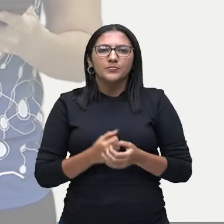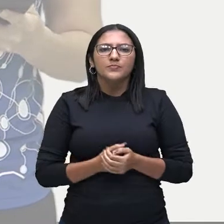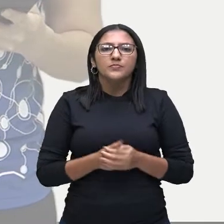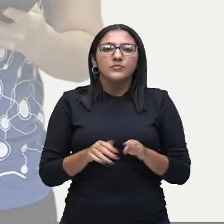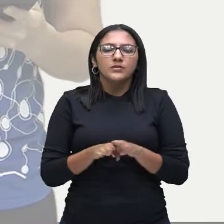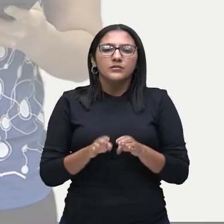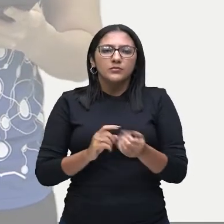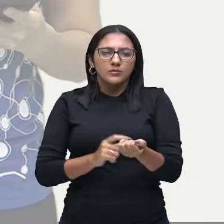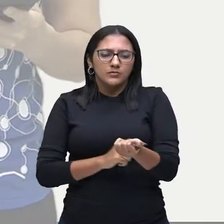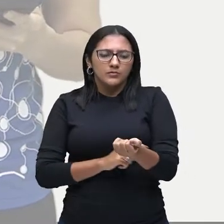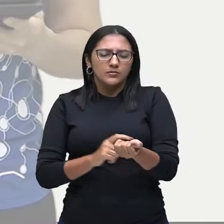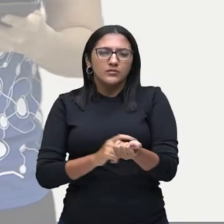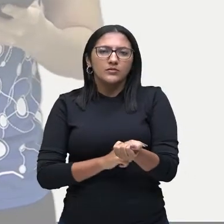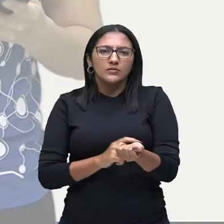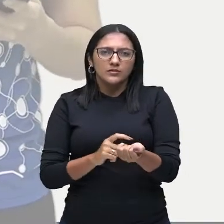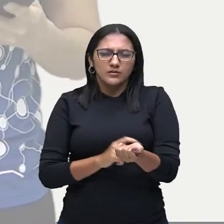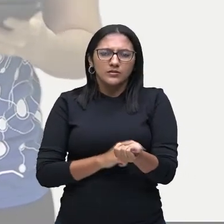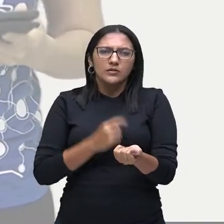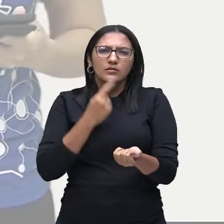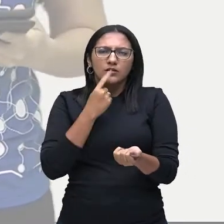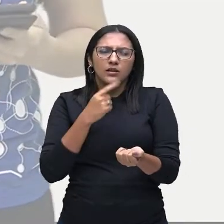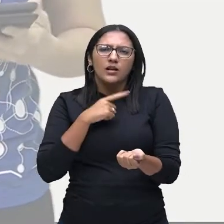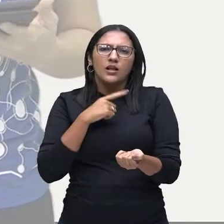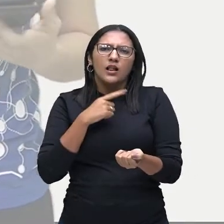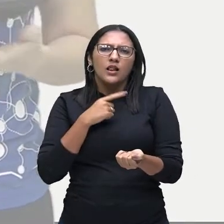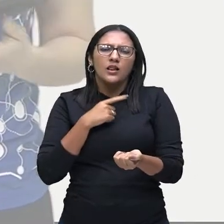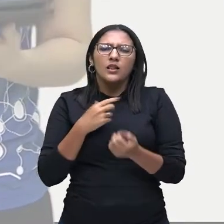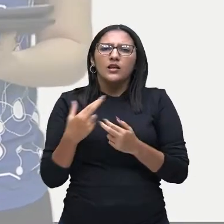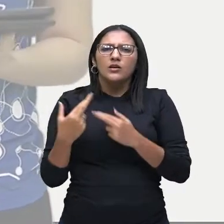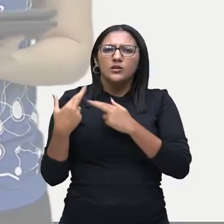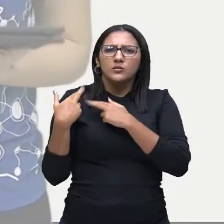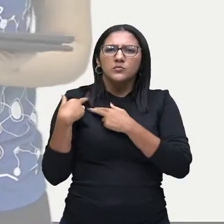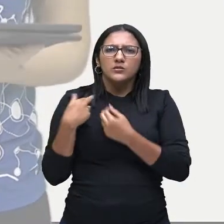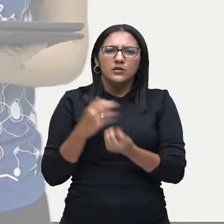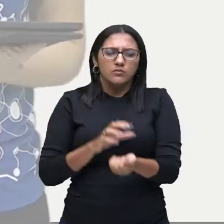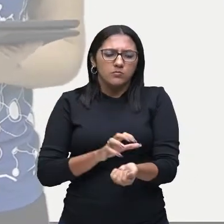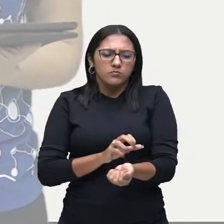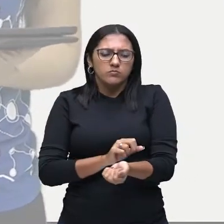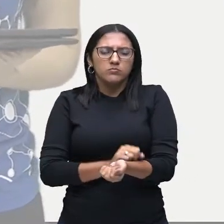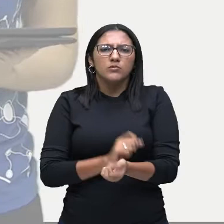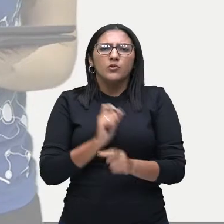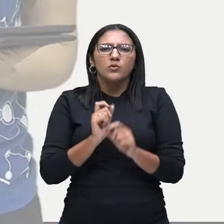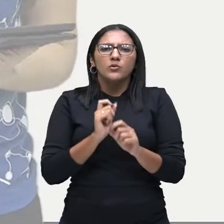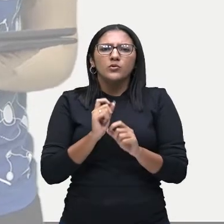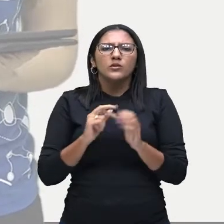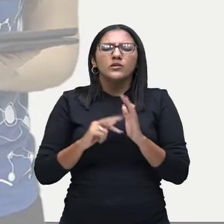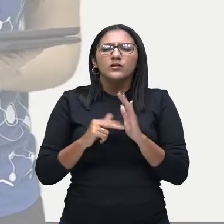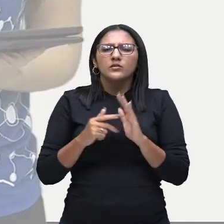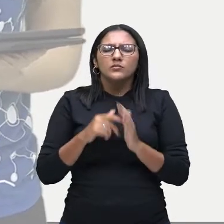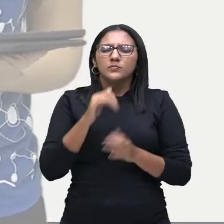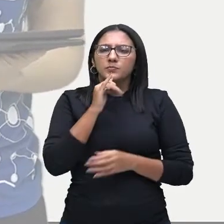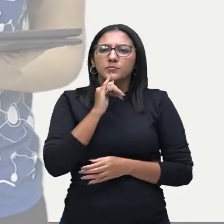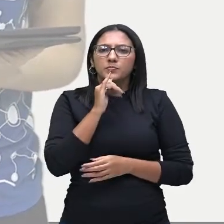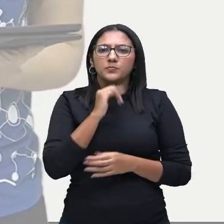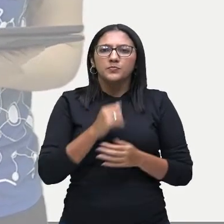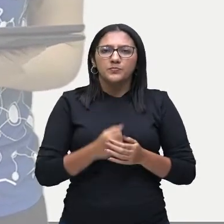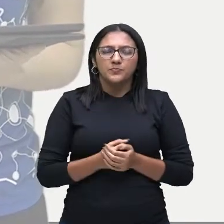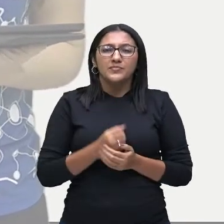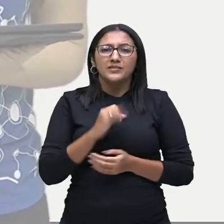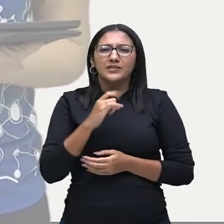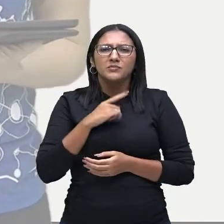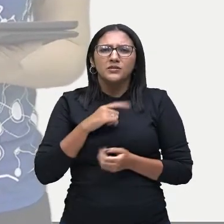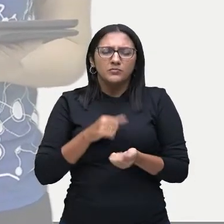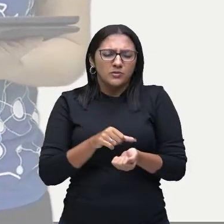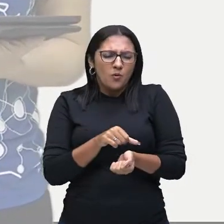também encontramos plaquetas que atuarão na coagulação. O que é coagulação? Vou dar um exemplo. Quando a gente se